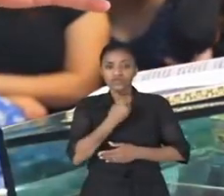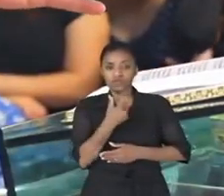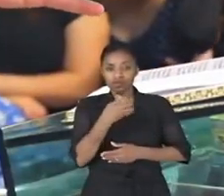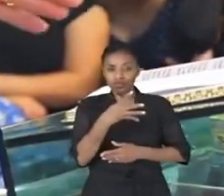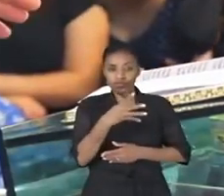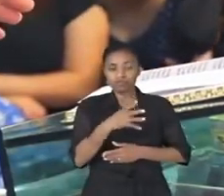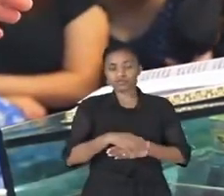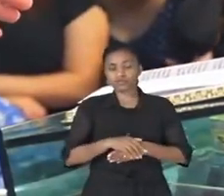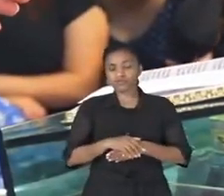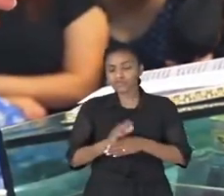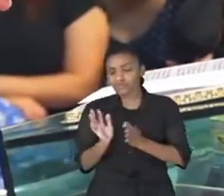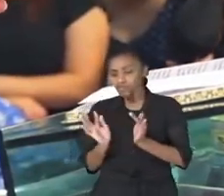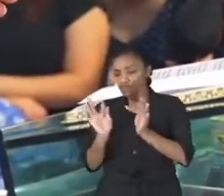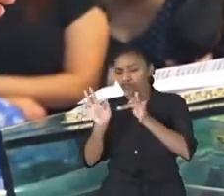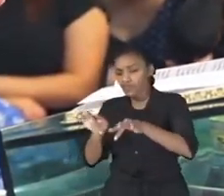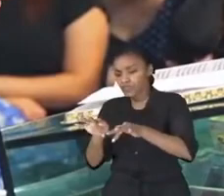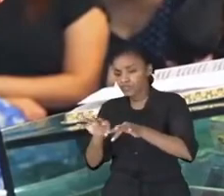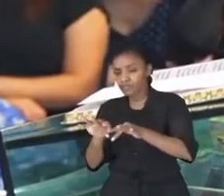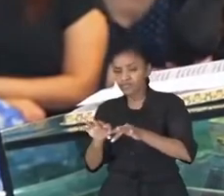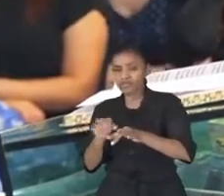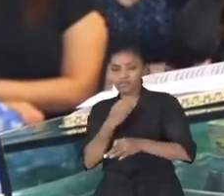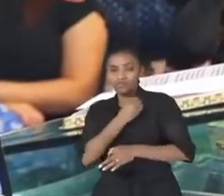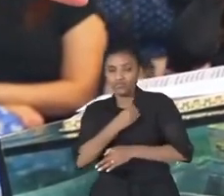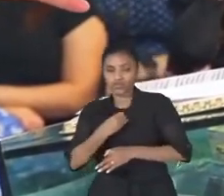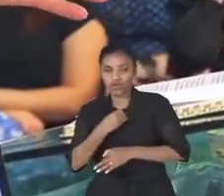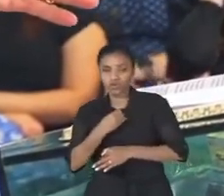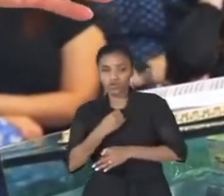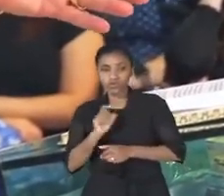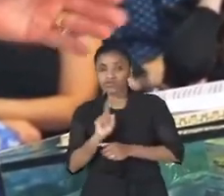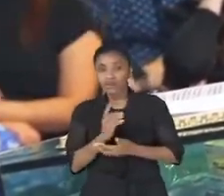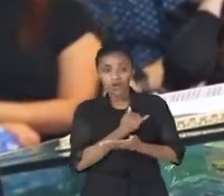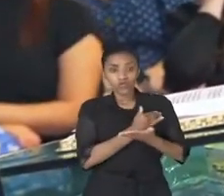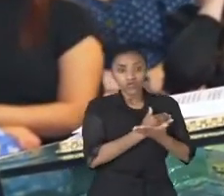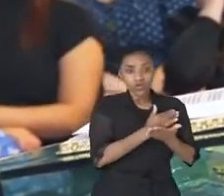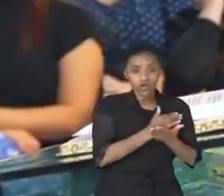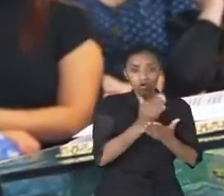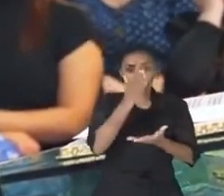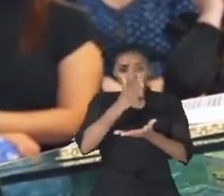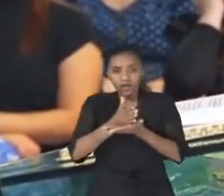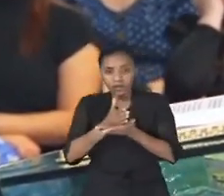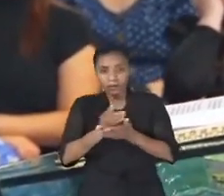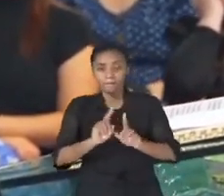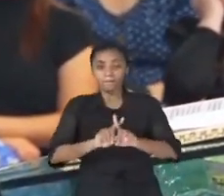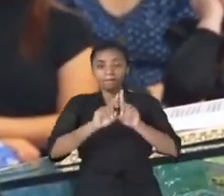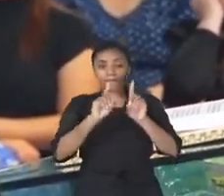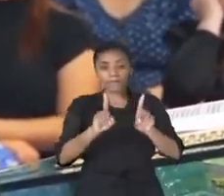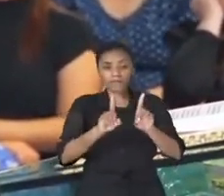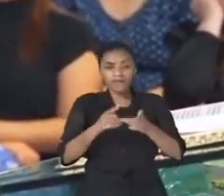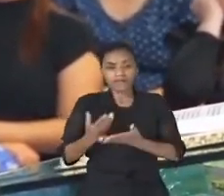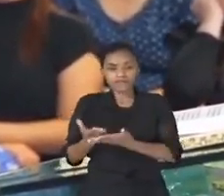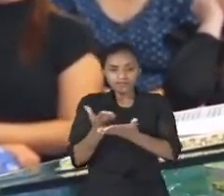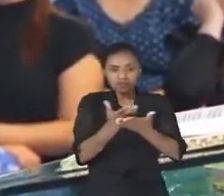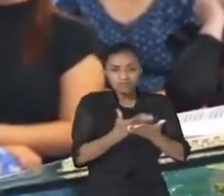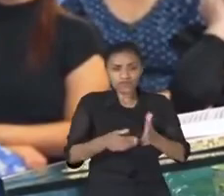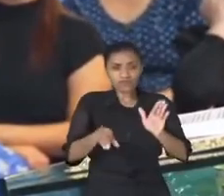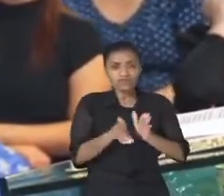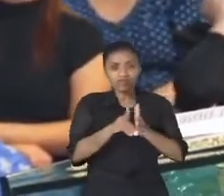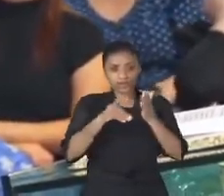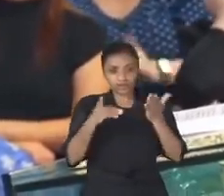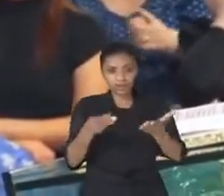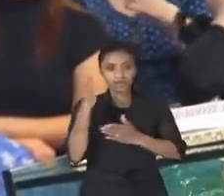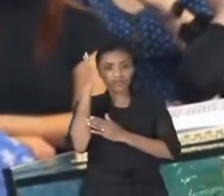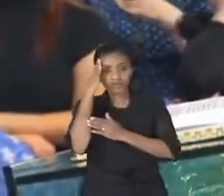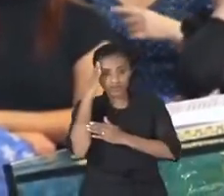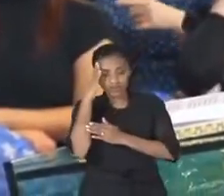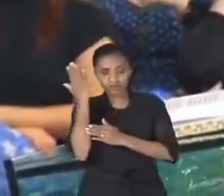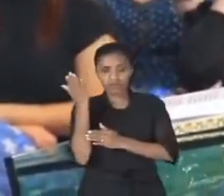bem no final do Evangelho de João, e não no início, ou não no meio, como aqui está. Os estudantes da Bíblia Sagrada sabem que eu não estou